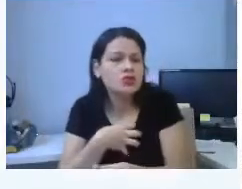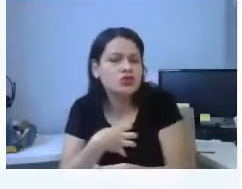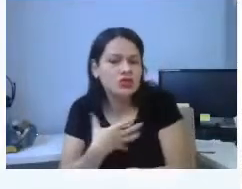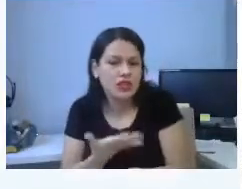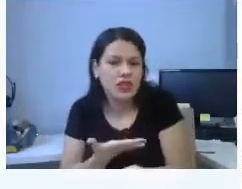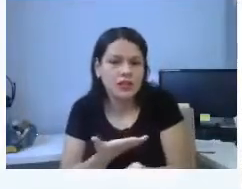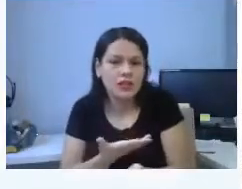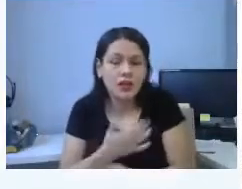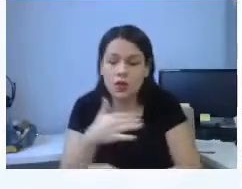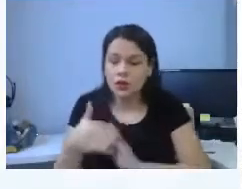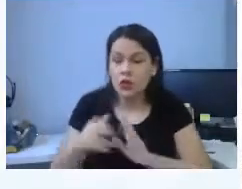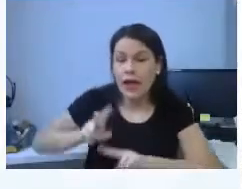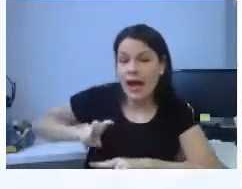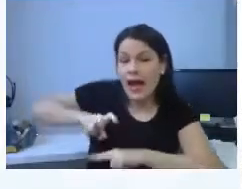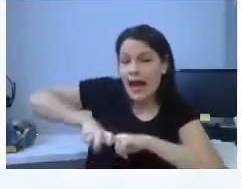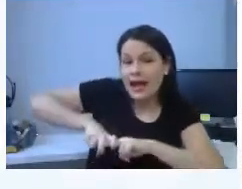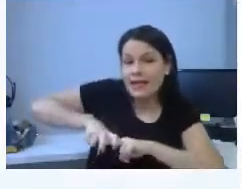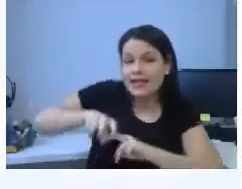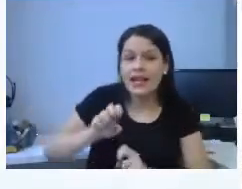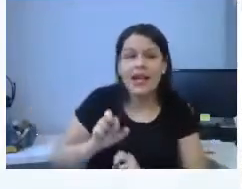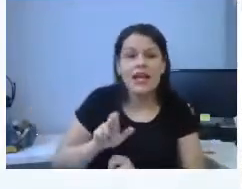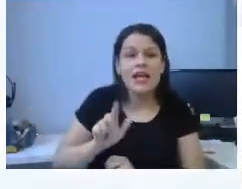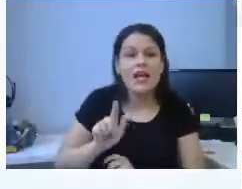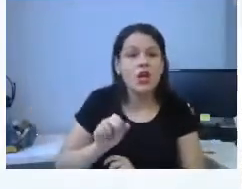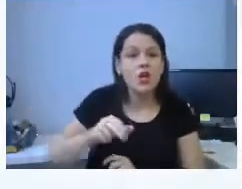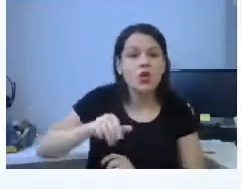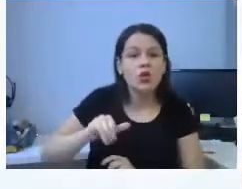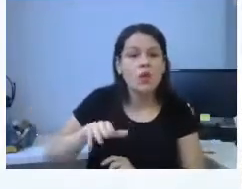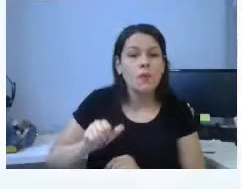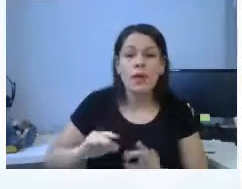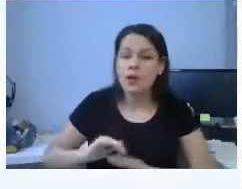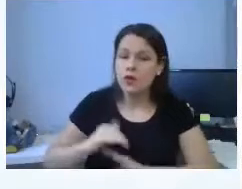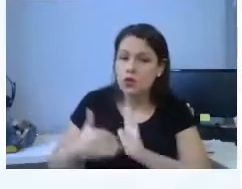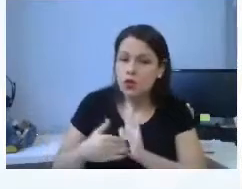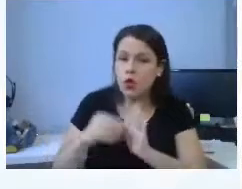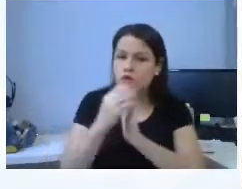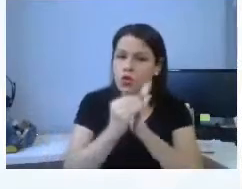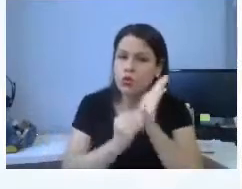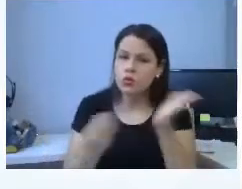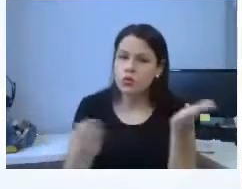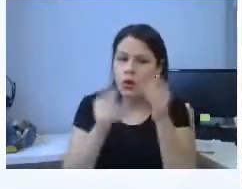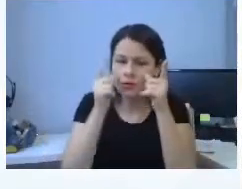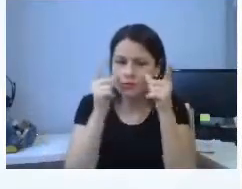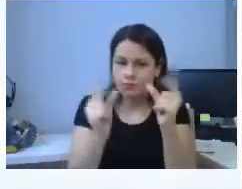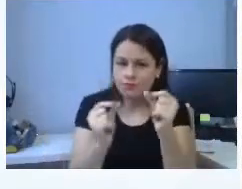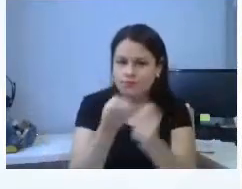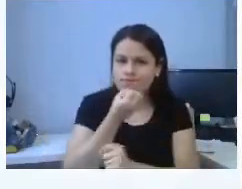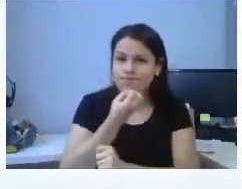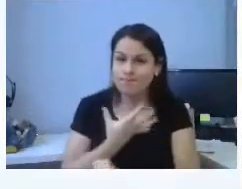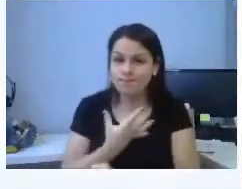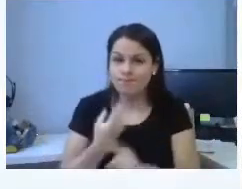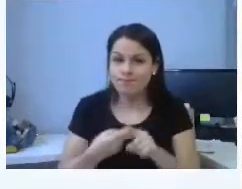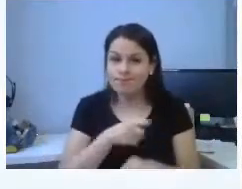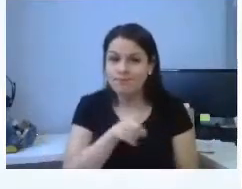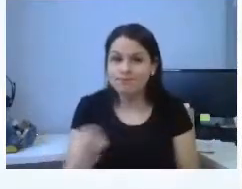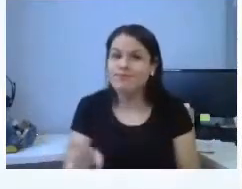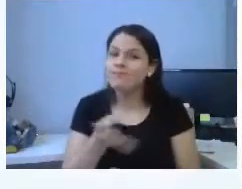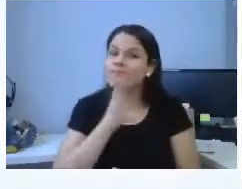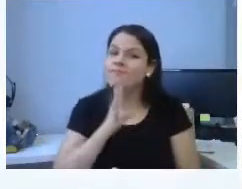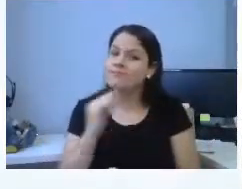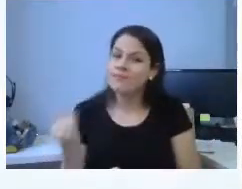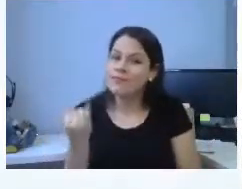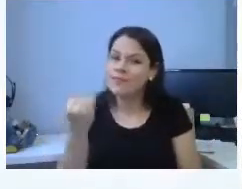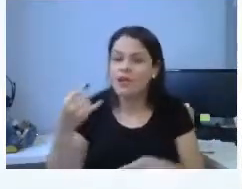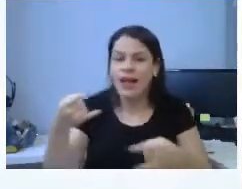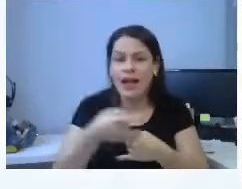a ergonomia. Então, é importante que vocês acompanhem esse conteúdo com muita atenção, porque, mais uma vez, a live está